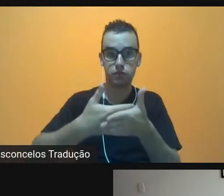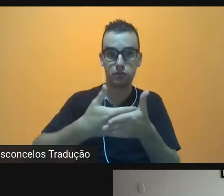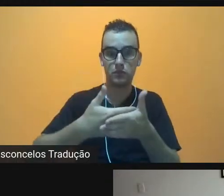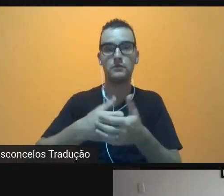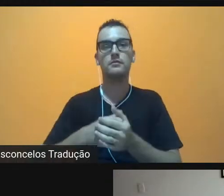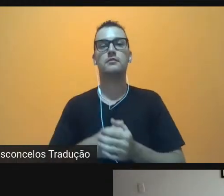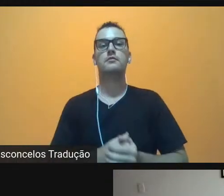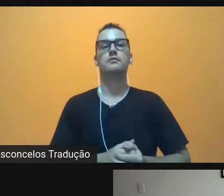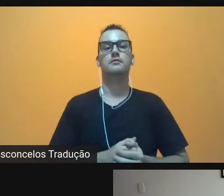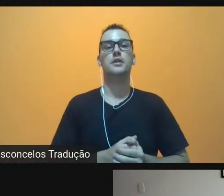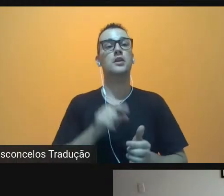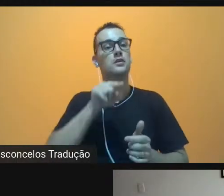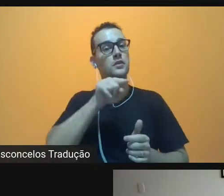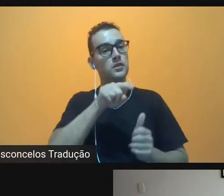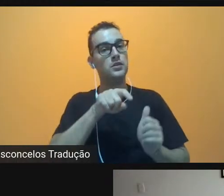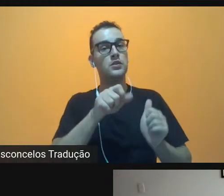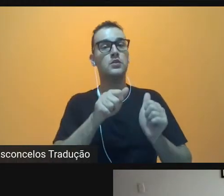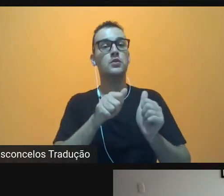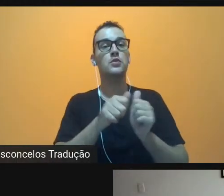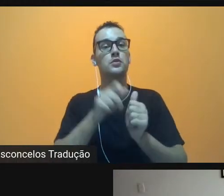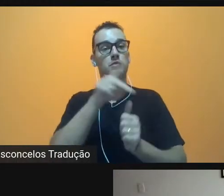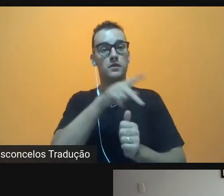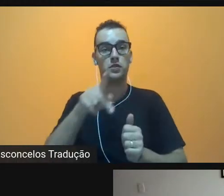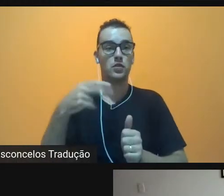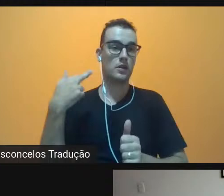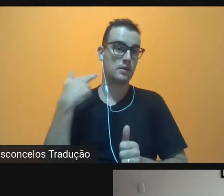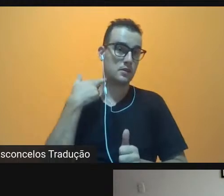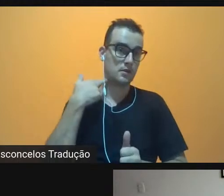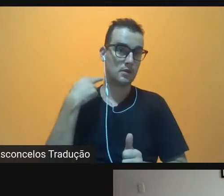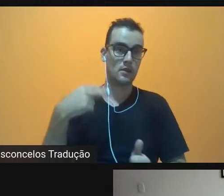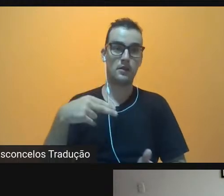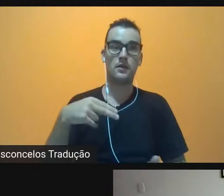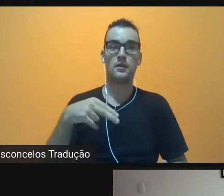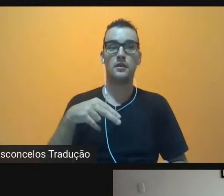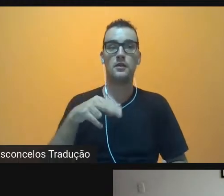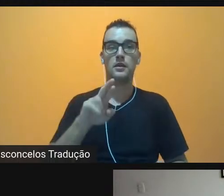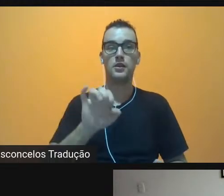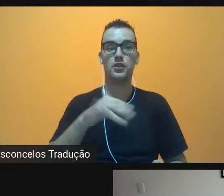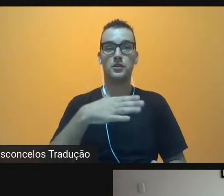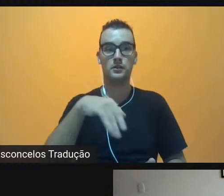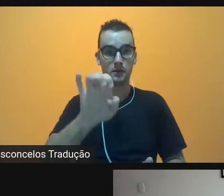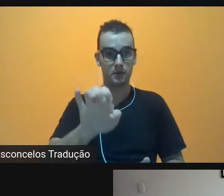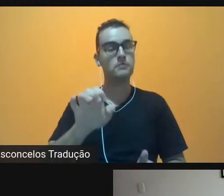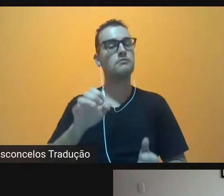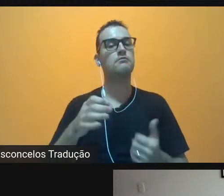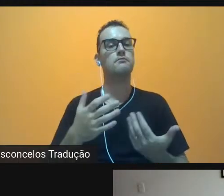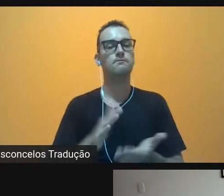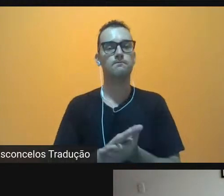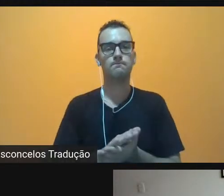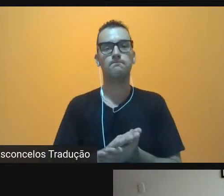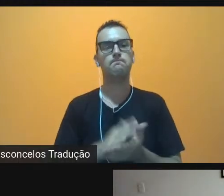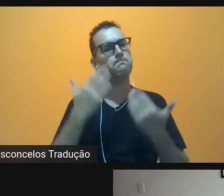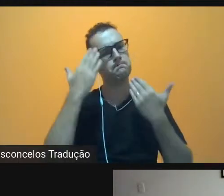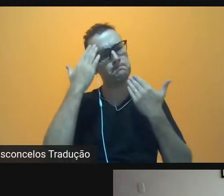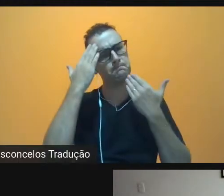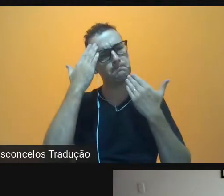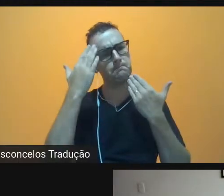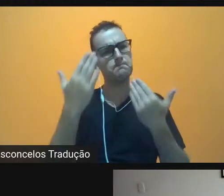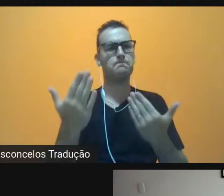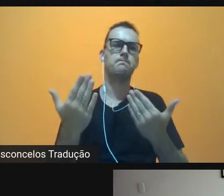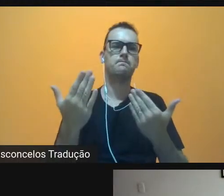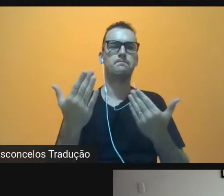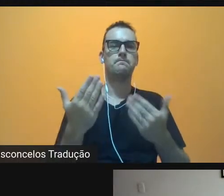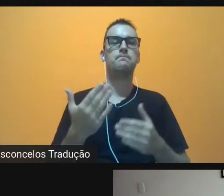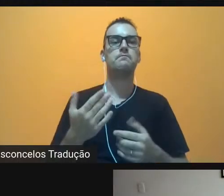né, por você e sob orientação da professora Rejane. Quero inicialmente agradecer, né,